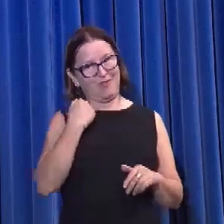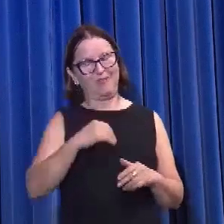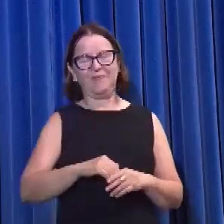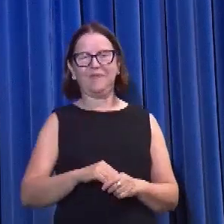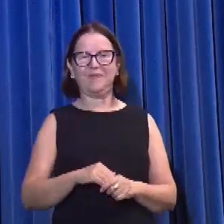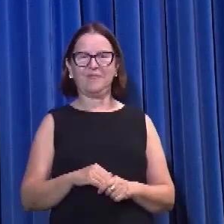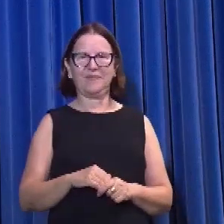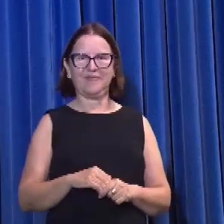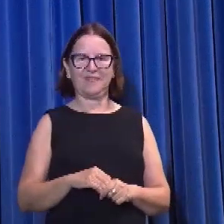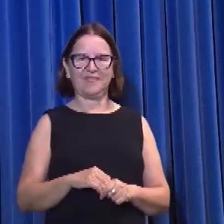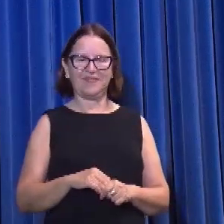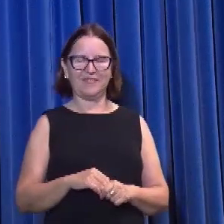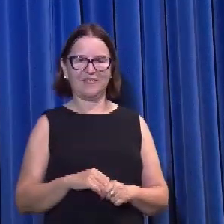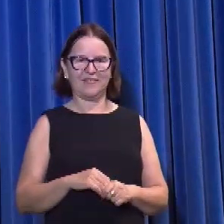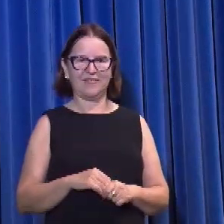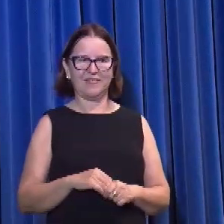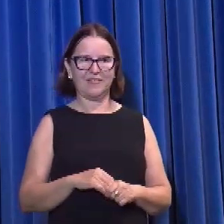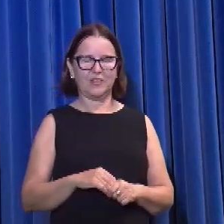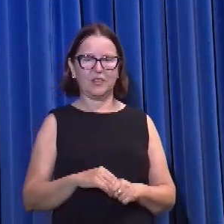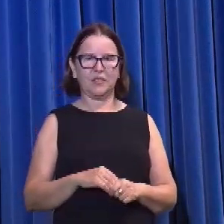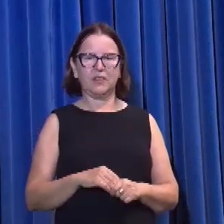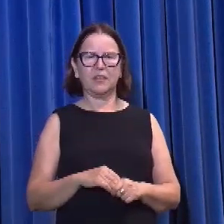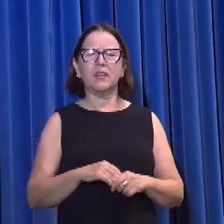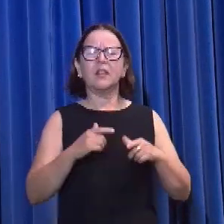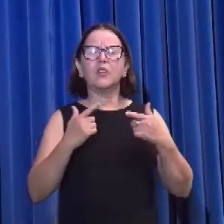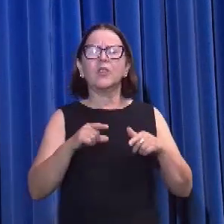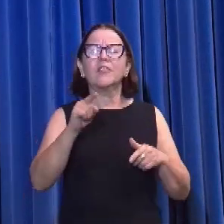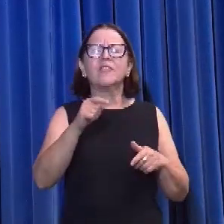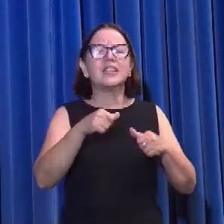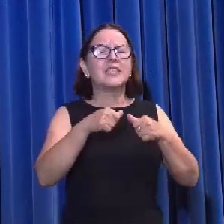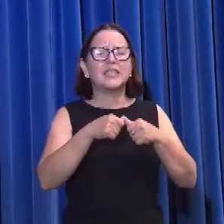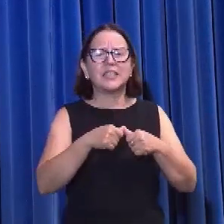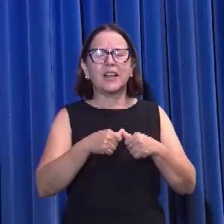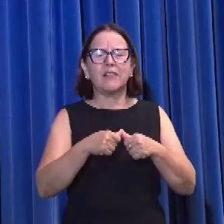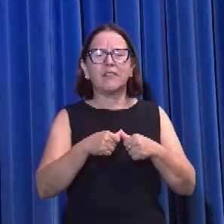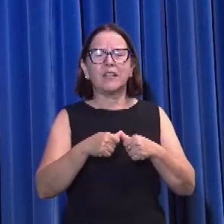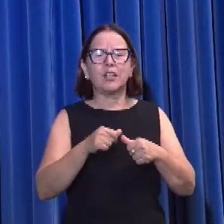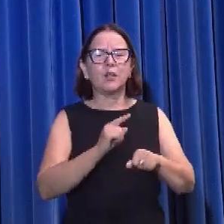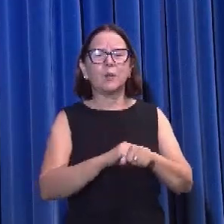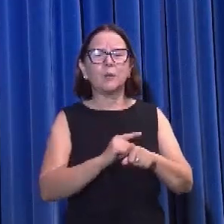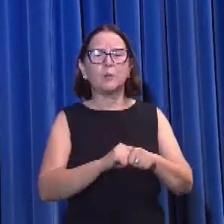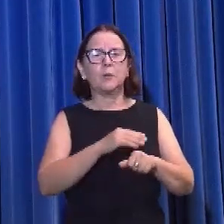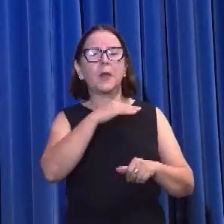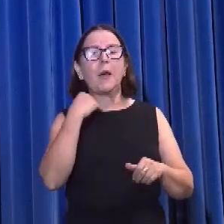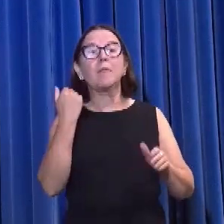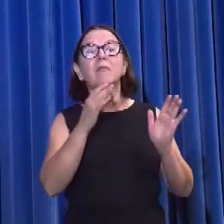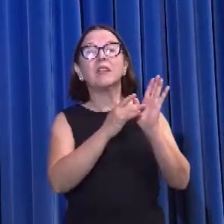Ok? Onde é que você estava quando Jesus morreu? Em Alexandre.